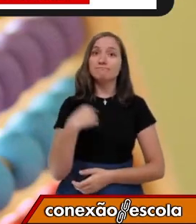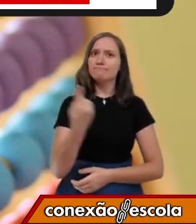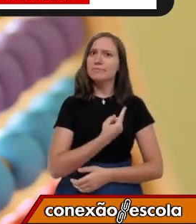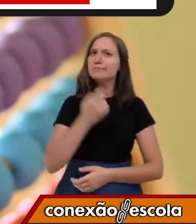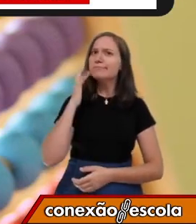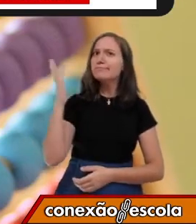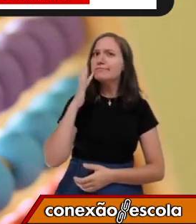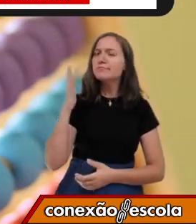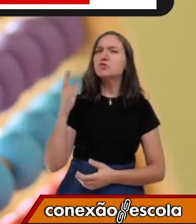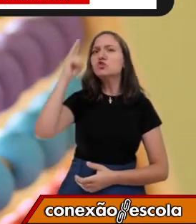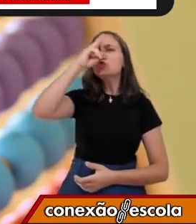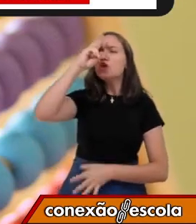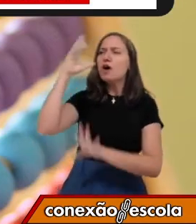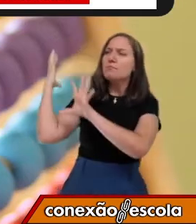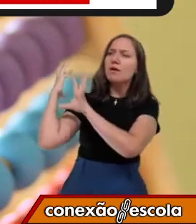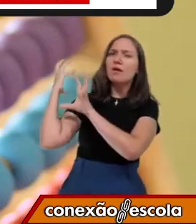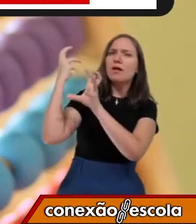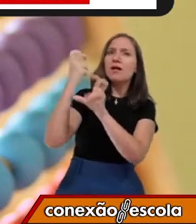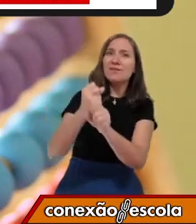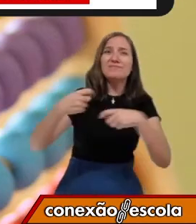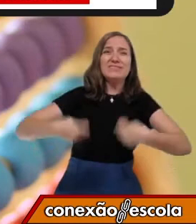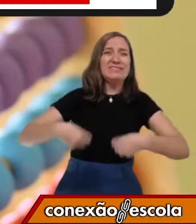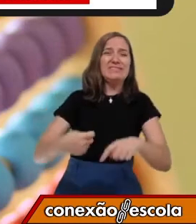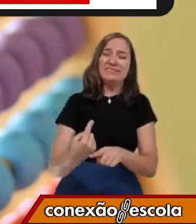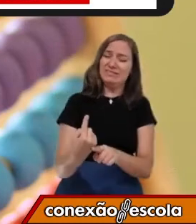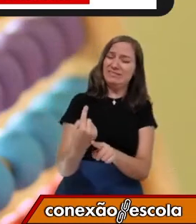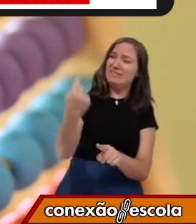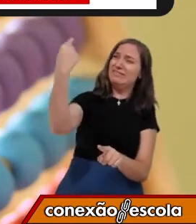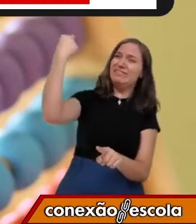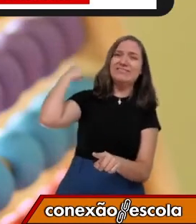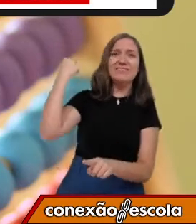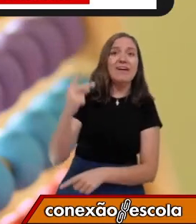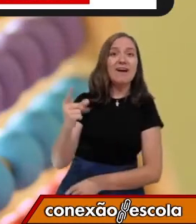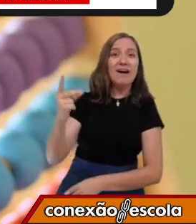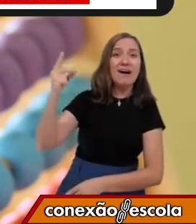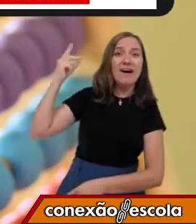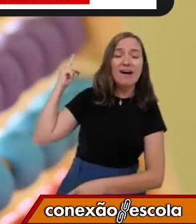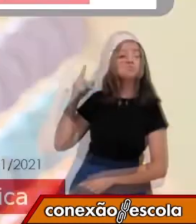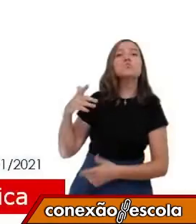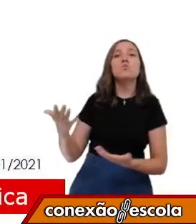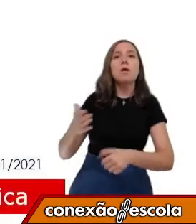essa história, nós temos que remontar a muito tempo atrás, né? Nós vamos lá no